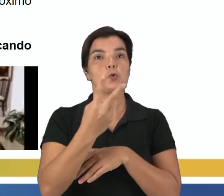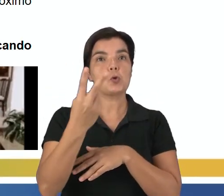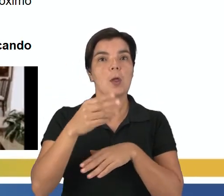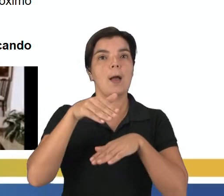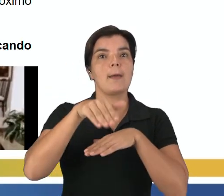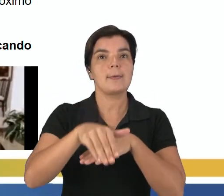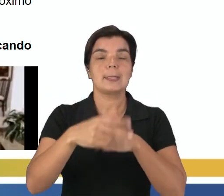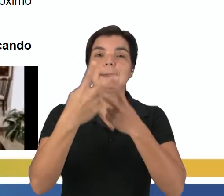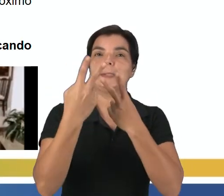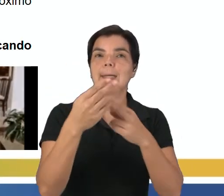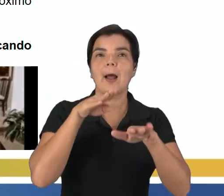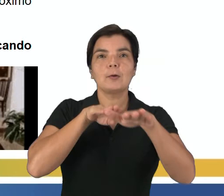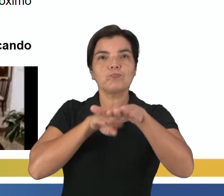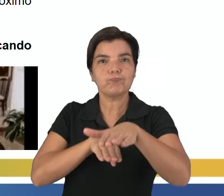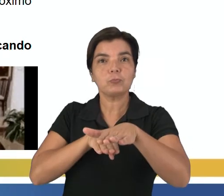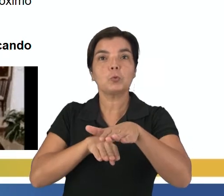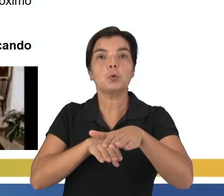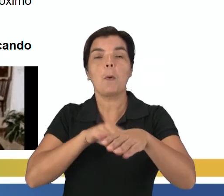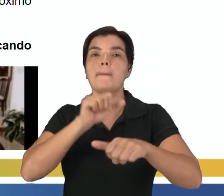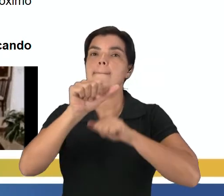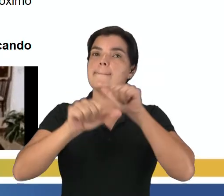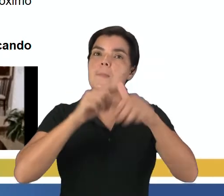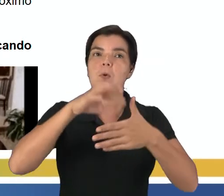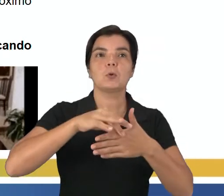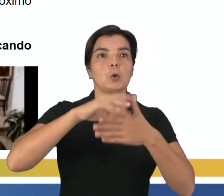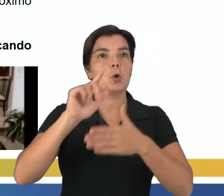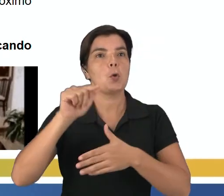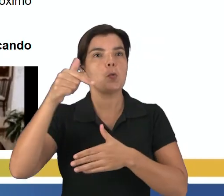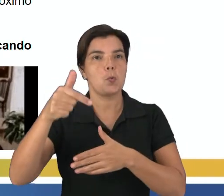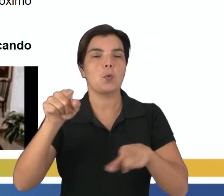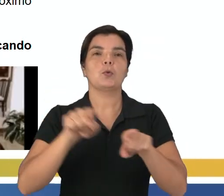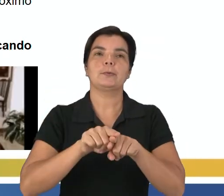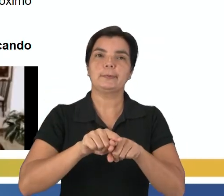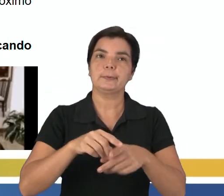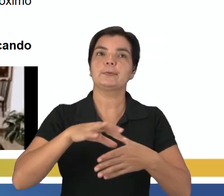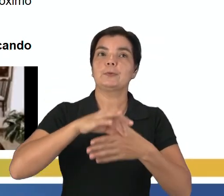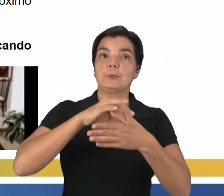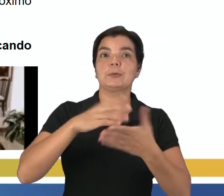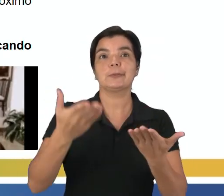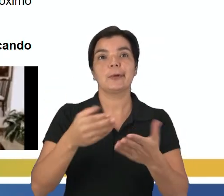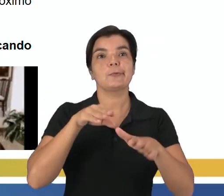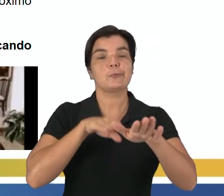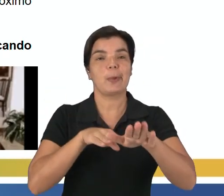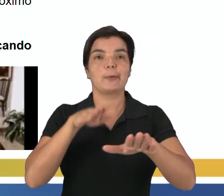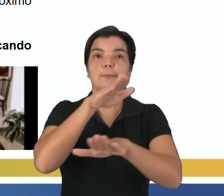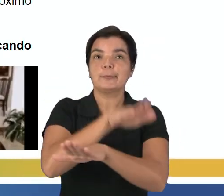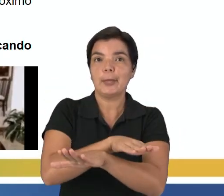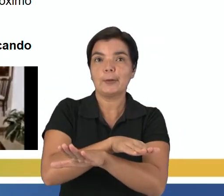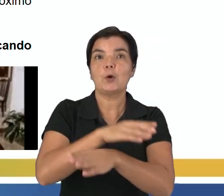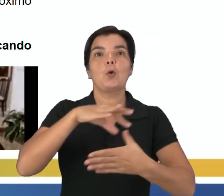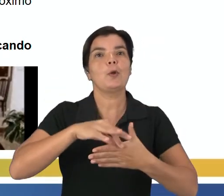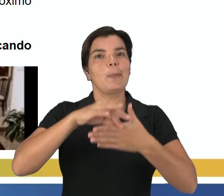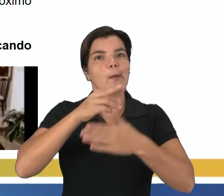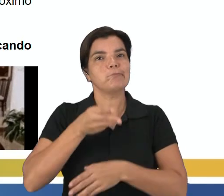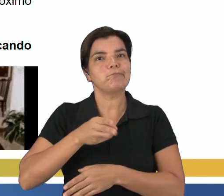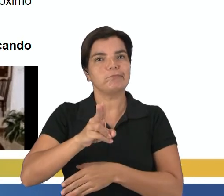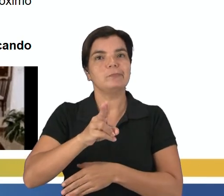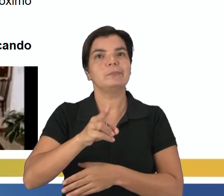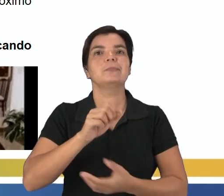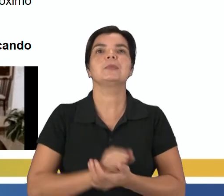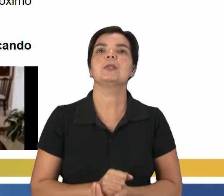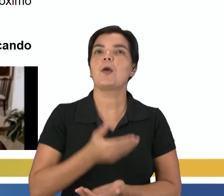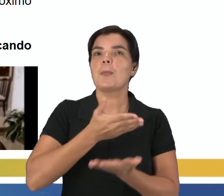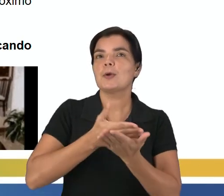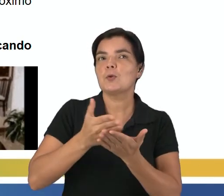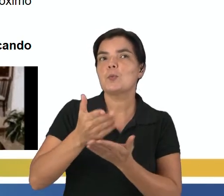Se os dois colocarem os pés alinhados, muda o líder e o outro assume o seu lugar. E se colocarem os pés cruzados, o líder